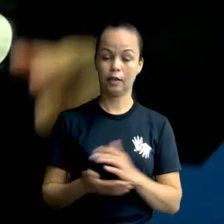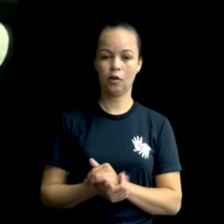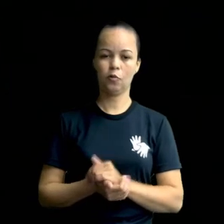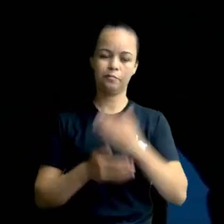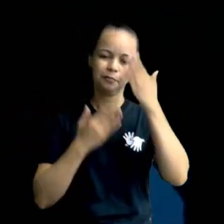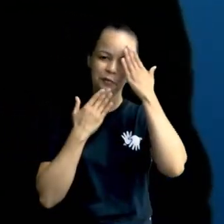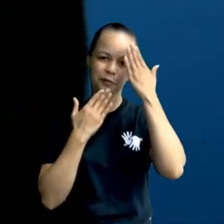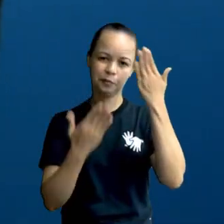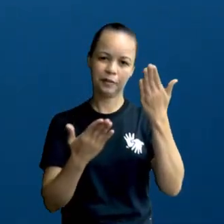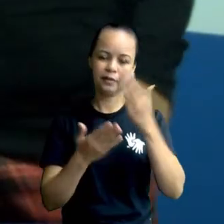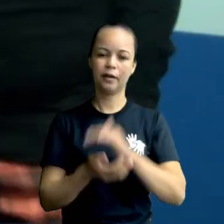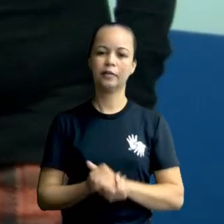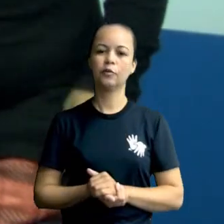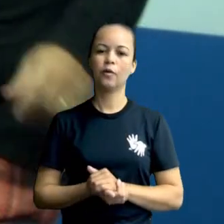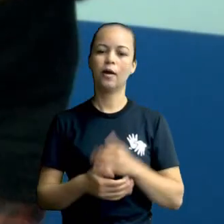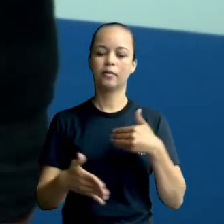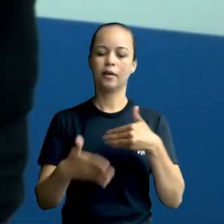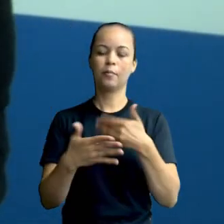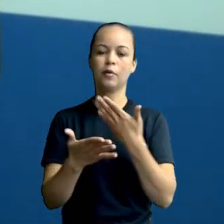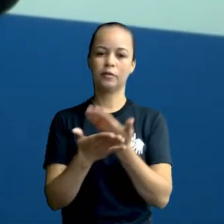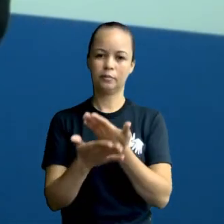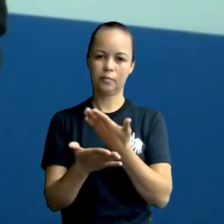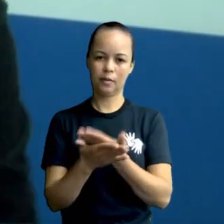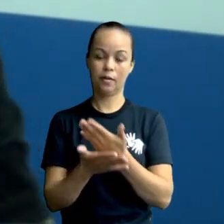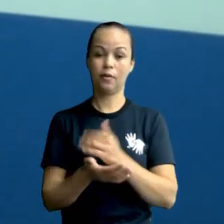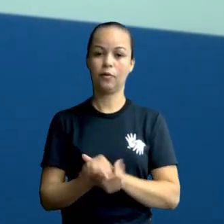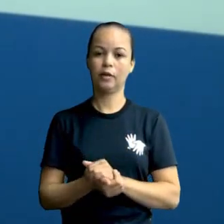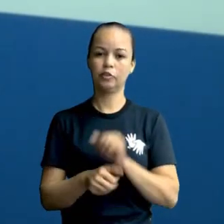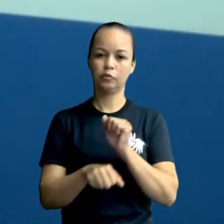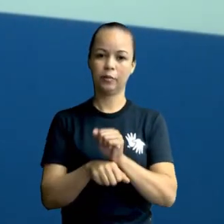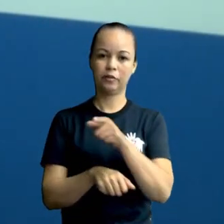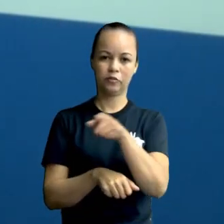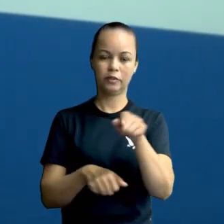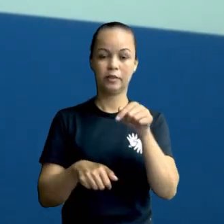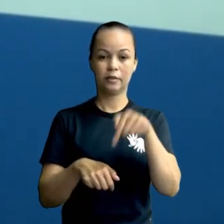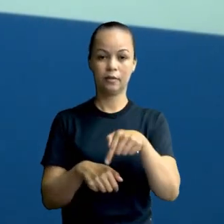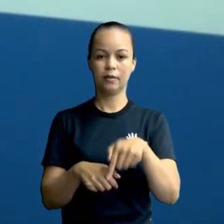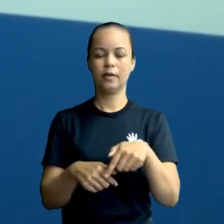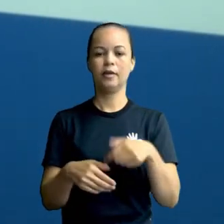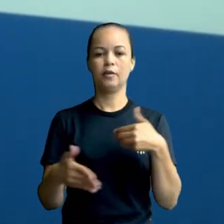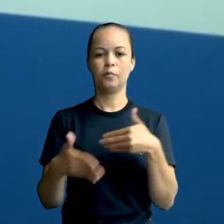Então, gente, muito obrigado. Até a próxima aula e te espero